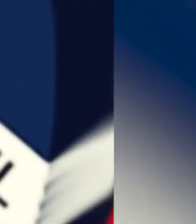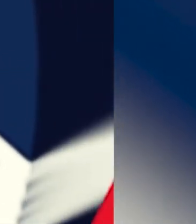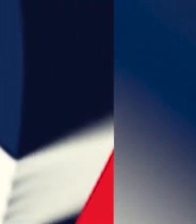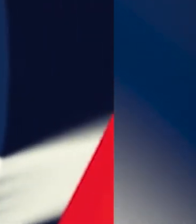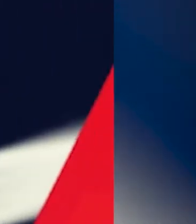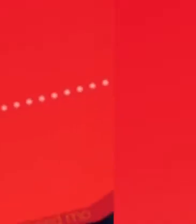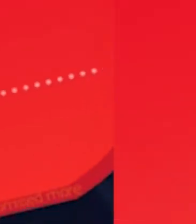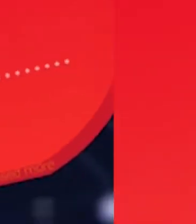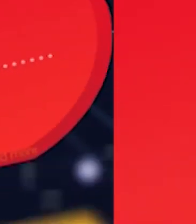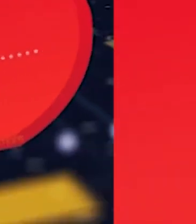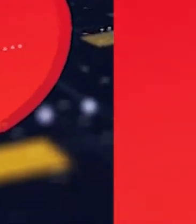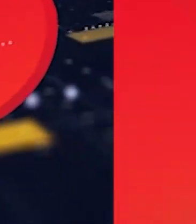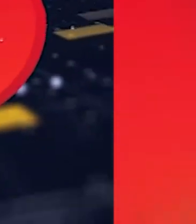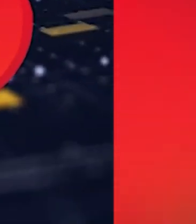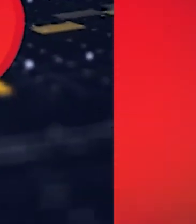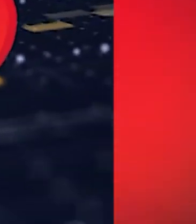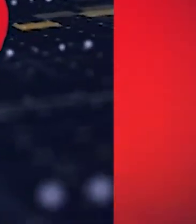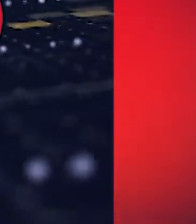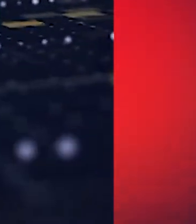E